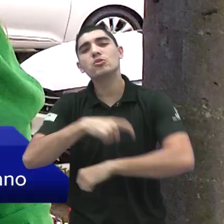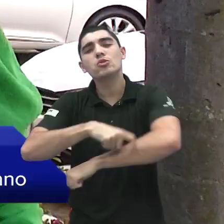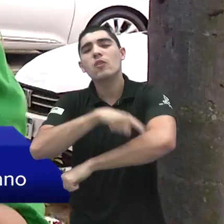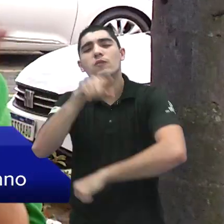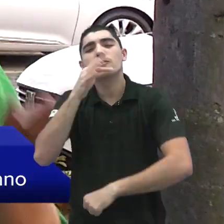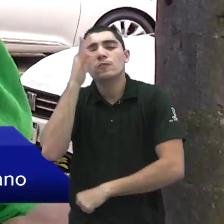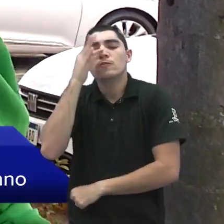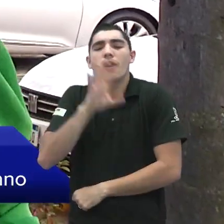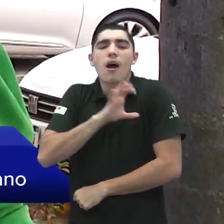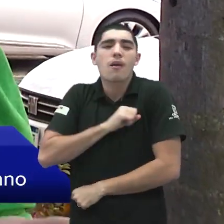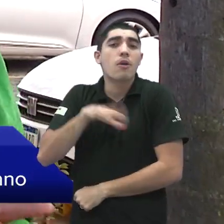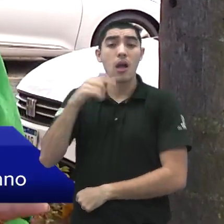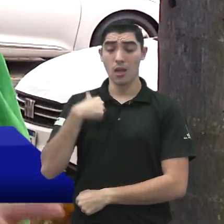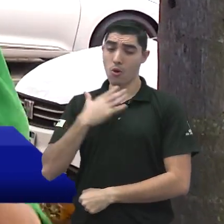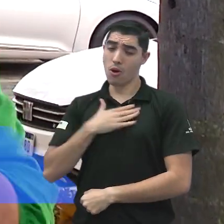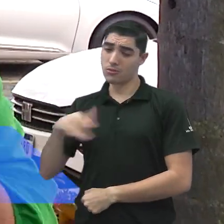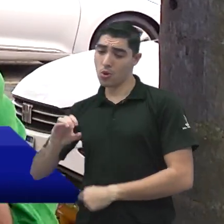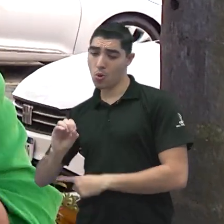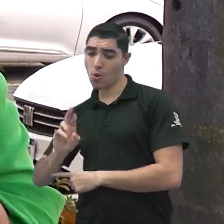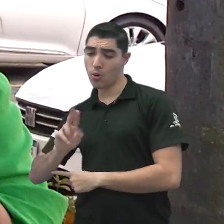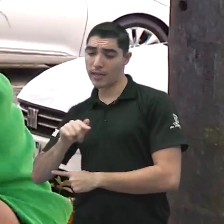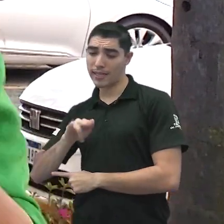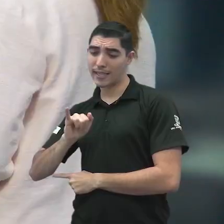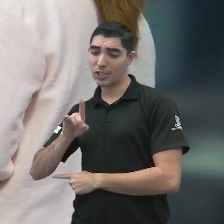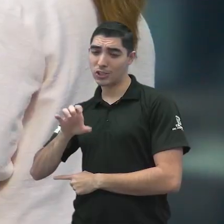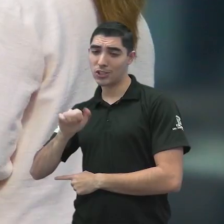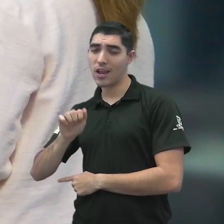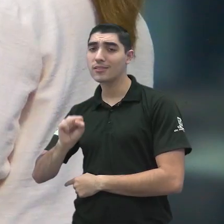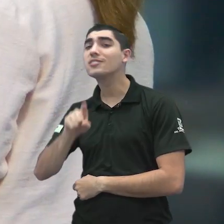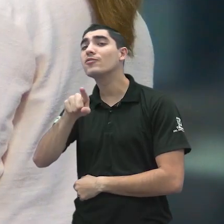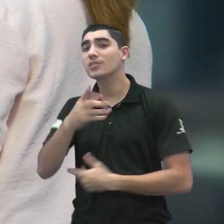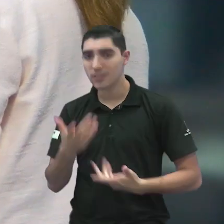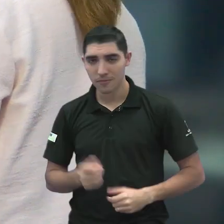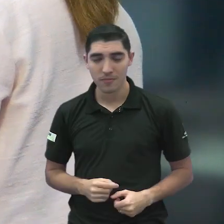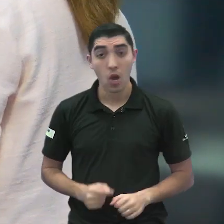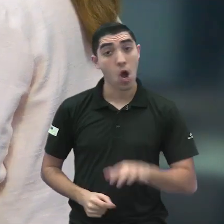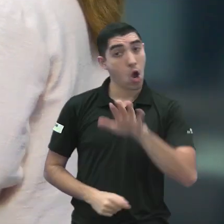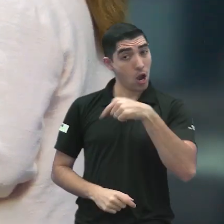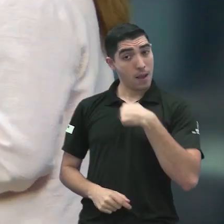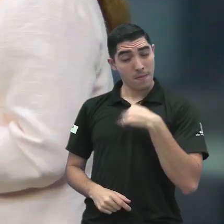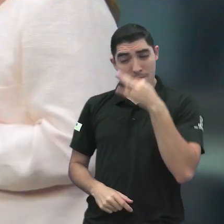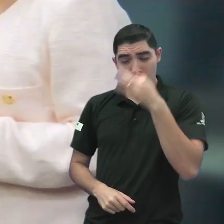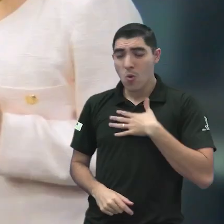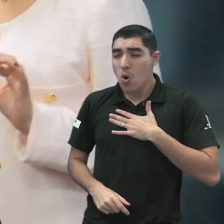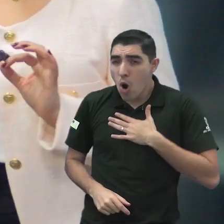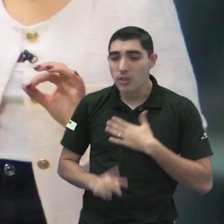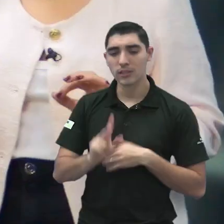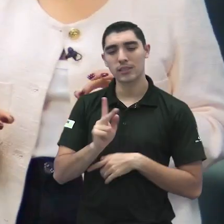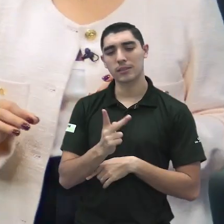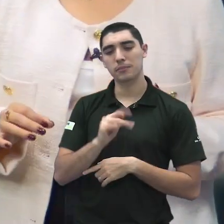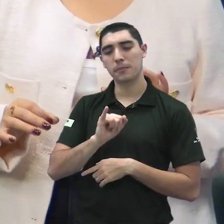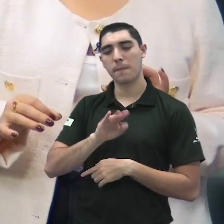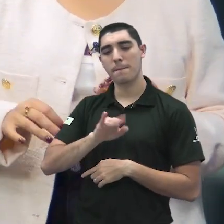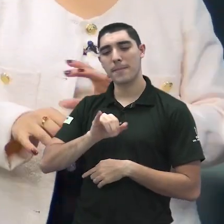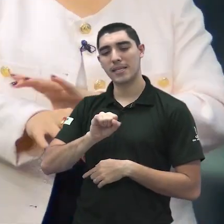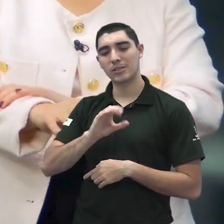no estúdio, qual que é a sua flor preferida? Eu adoro orquídeas. E você? Ana, a minha flor preferida é a flor de